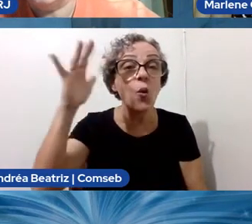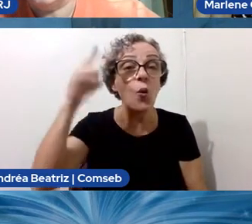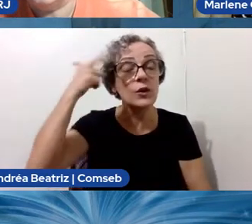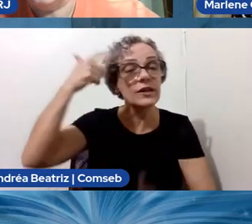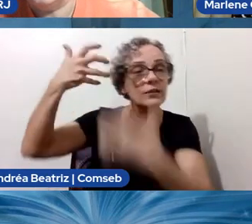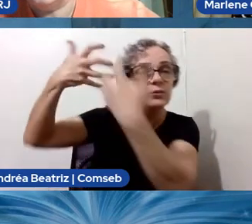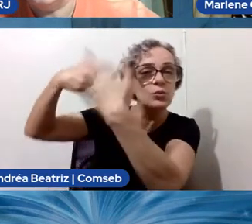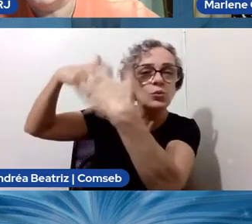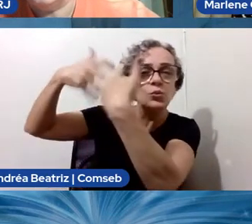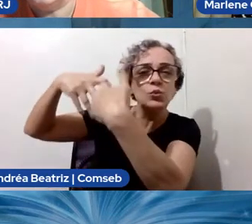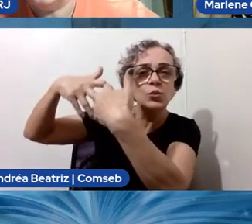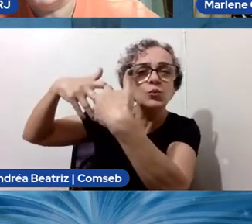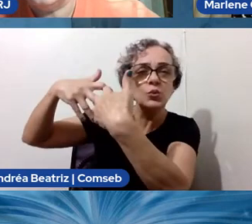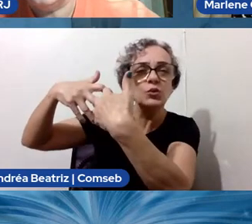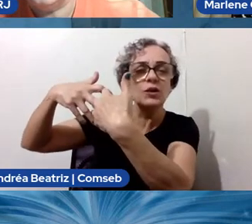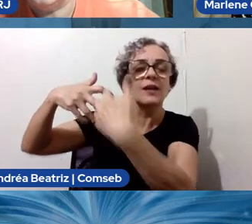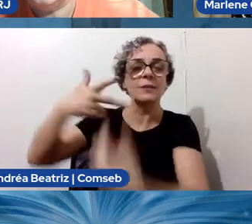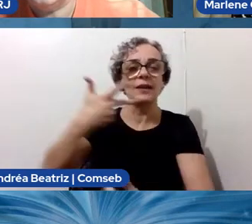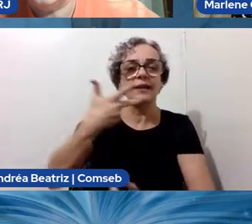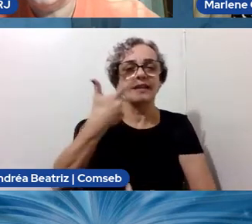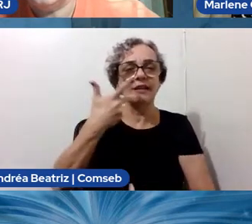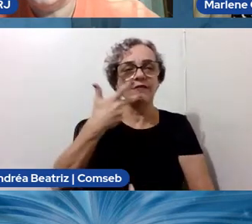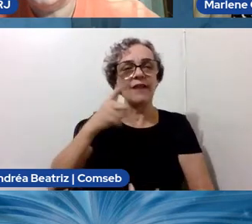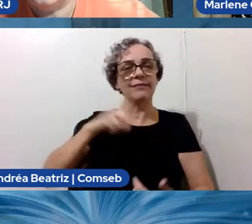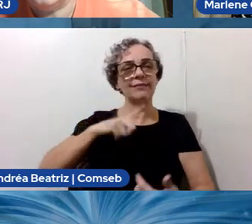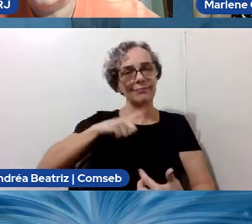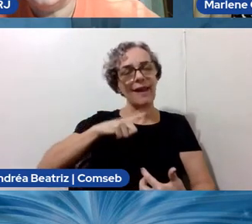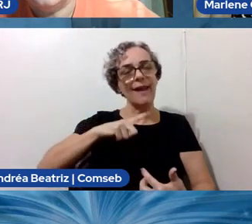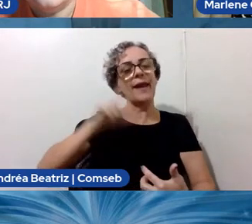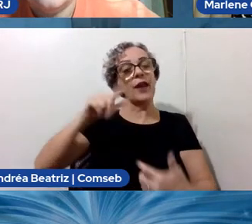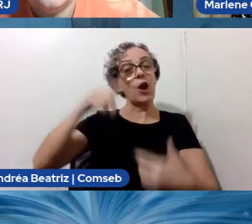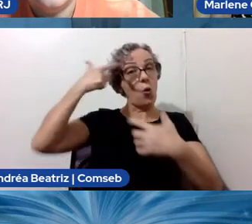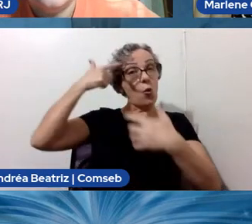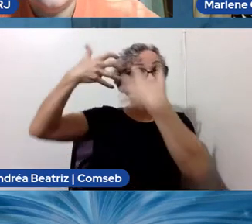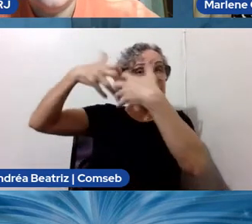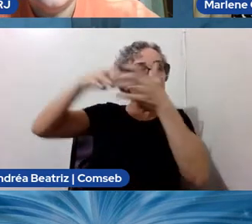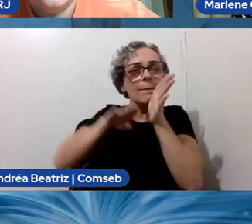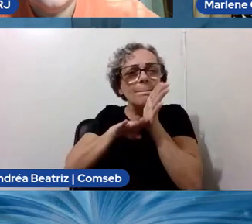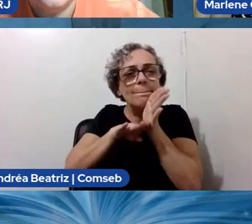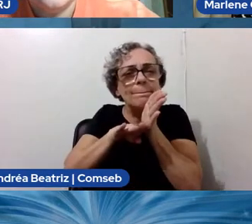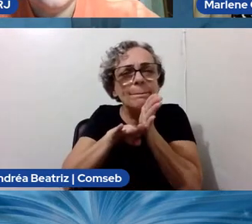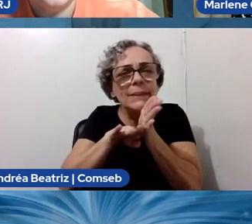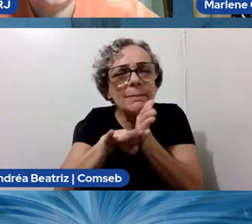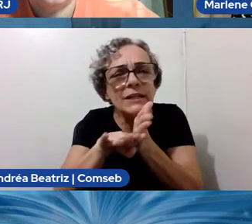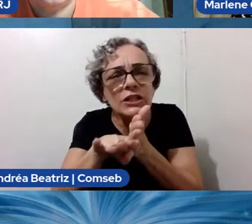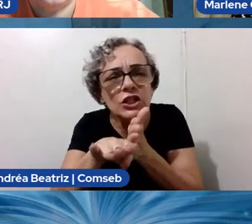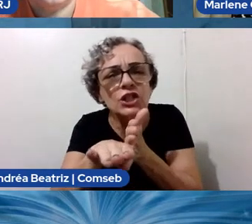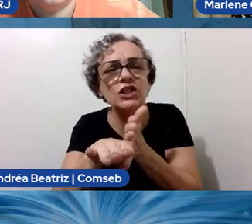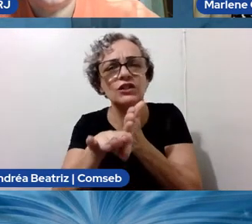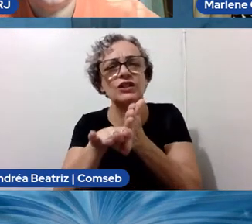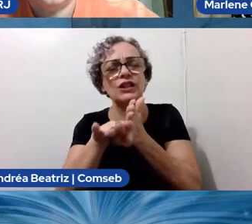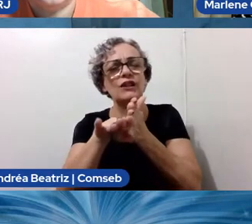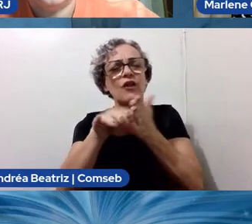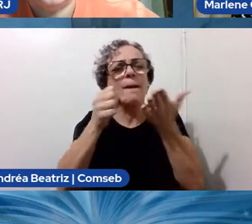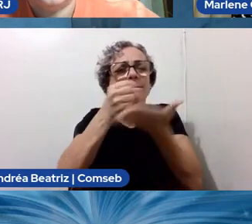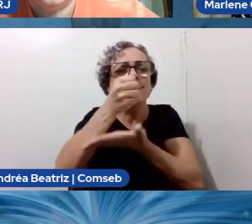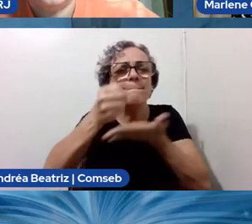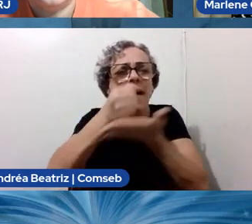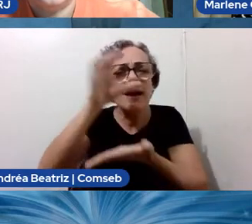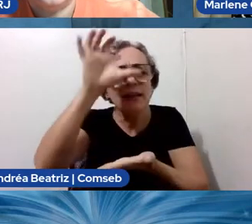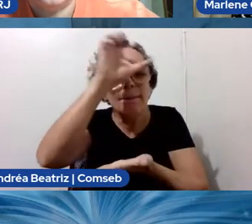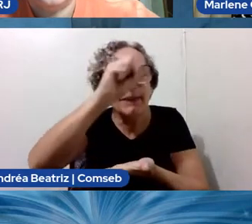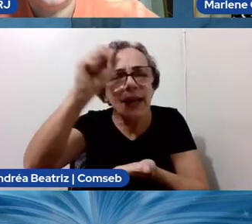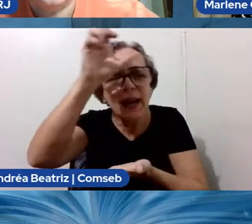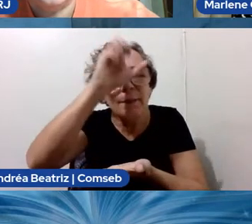triuno, em que você tem um cérebro primitivo, que tem todos os nossos aprendizados mais básicos, do